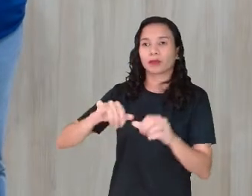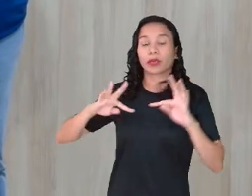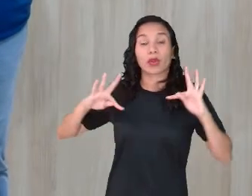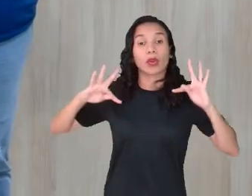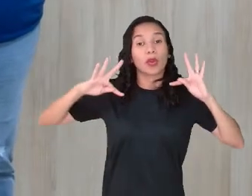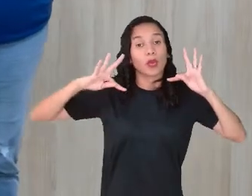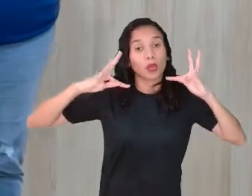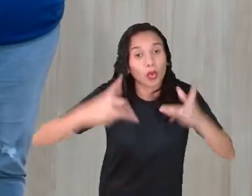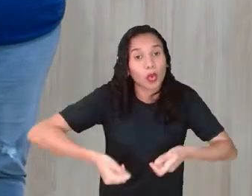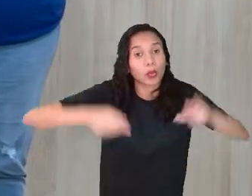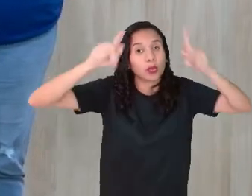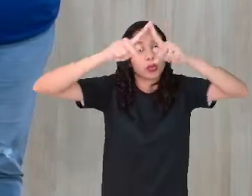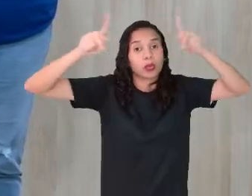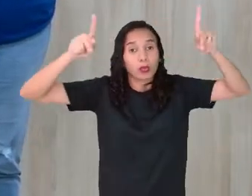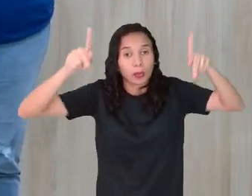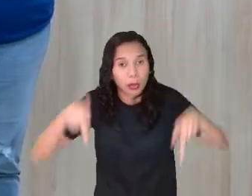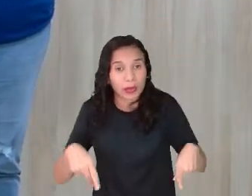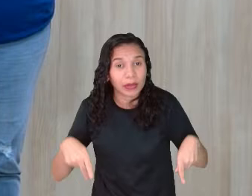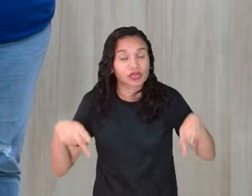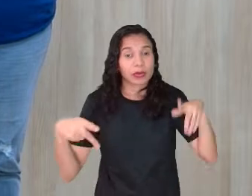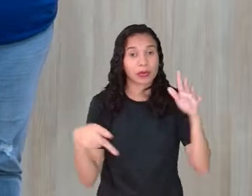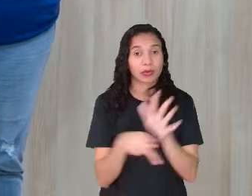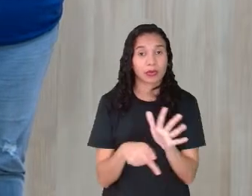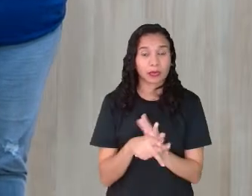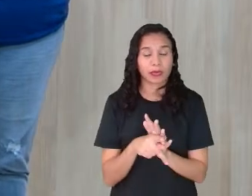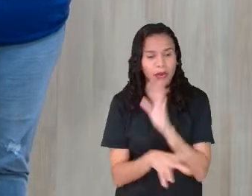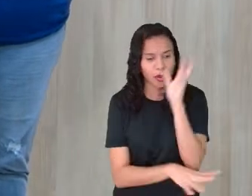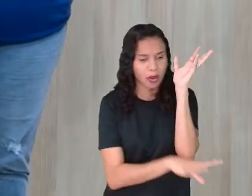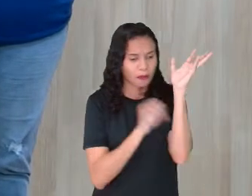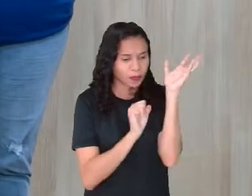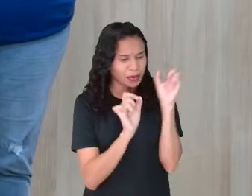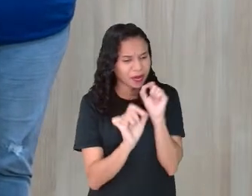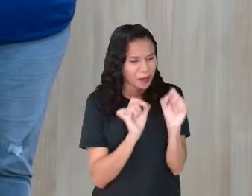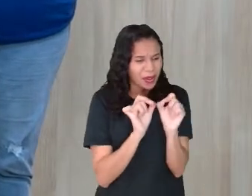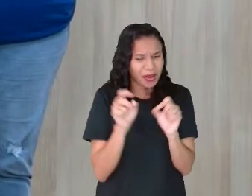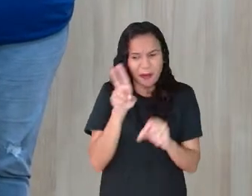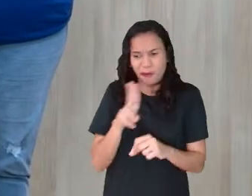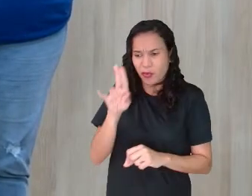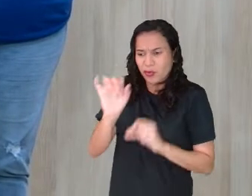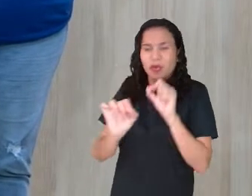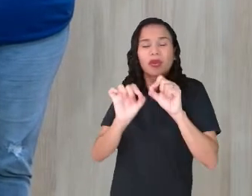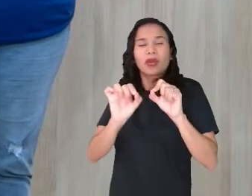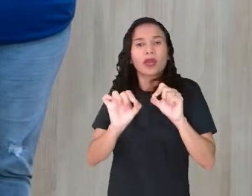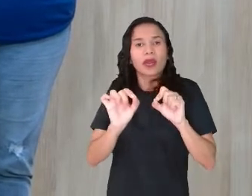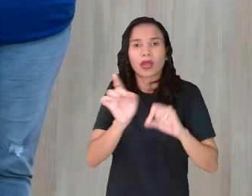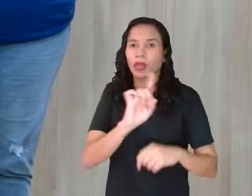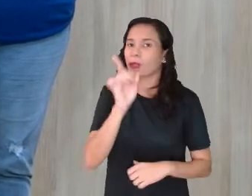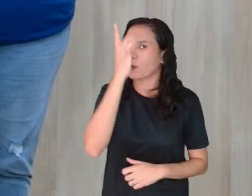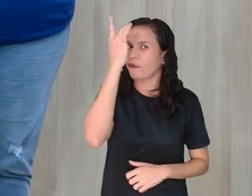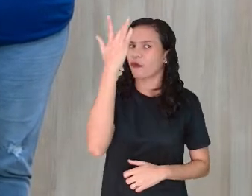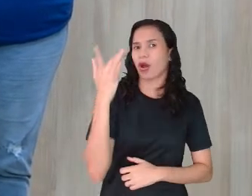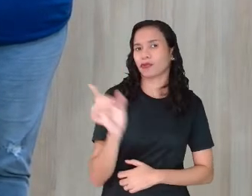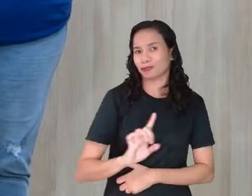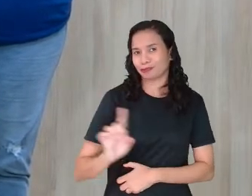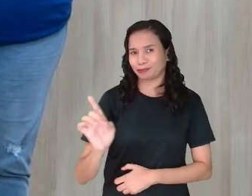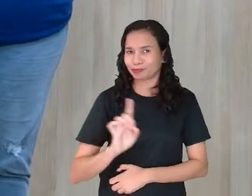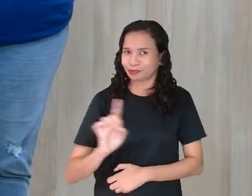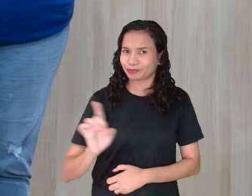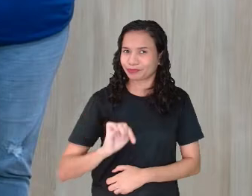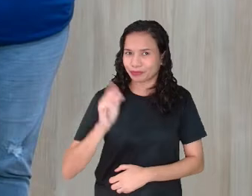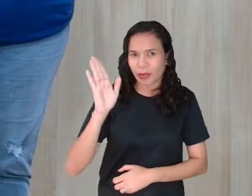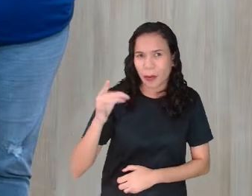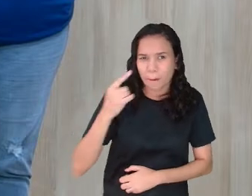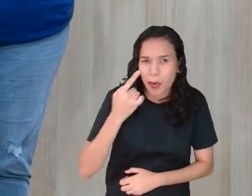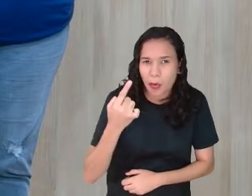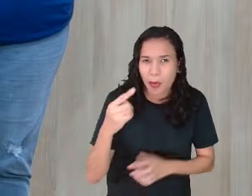todo o plano, né? Vou extrair o quê? Vou trabalhar com o quê? Olha, gente, isso não é uma coisa fácil, tá? Então, já